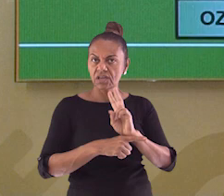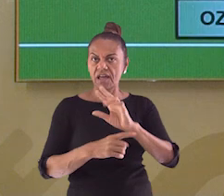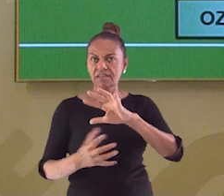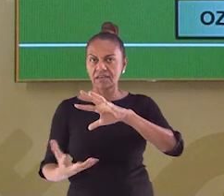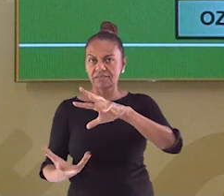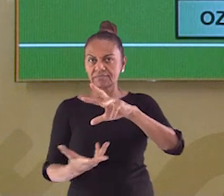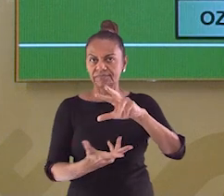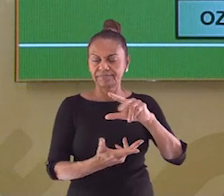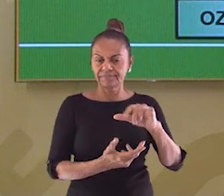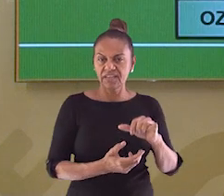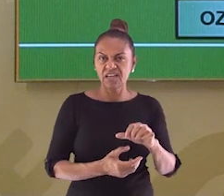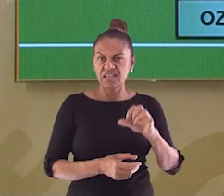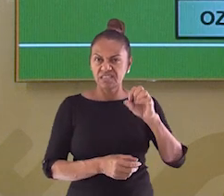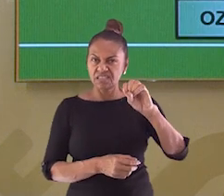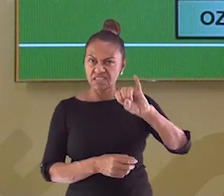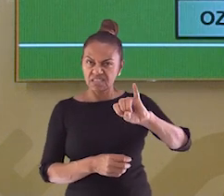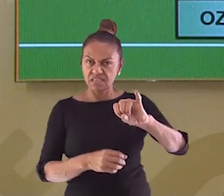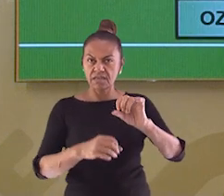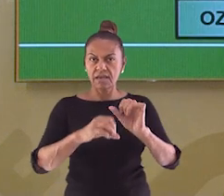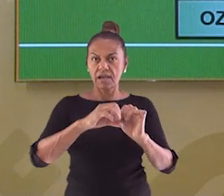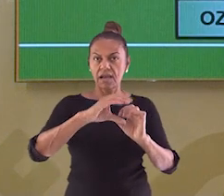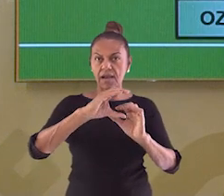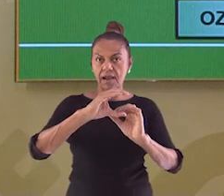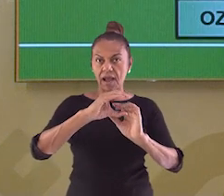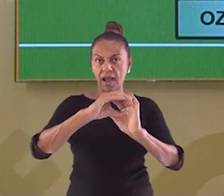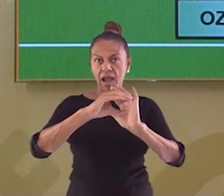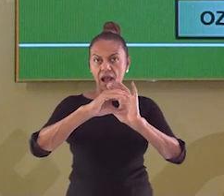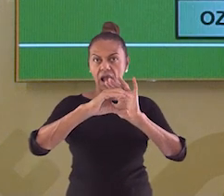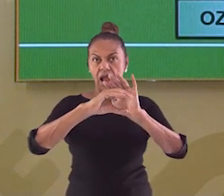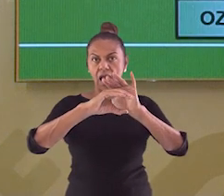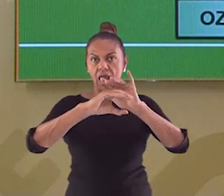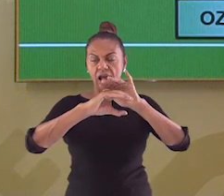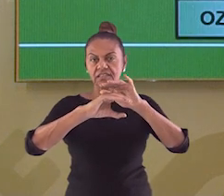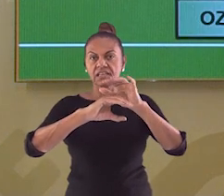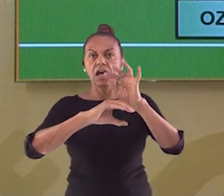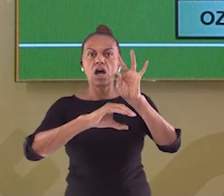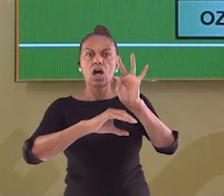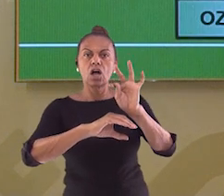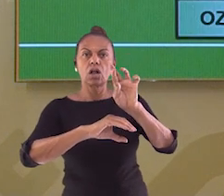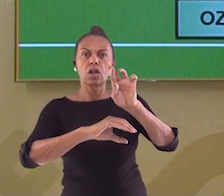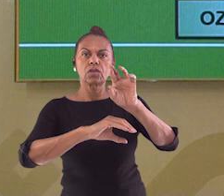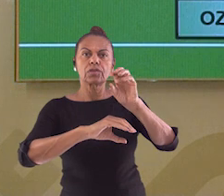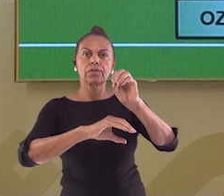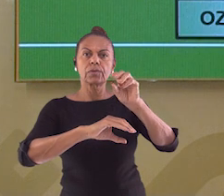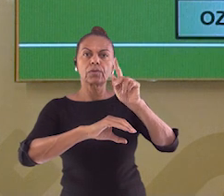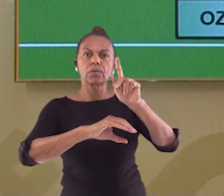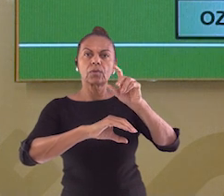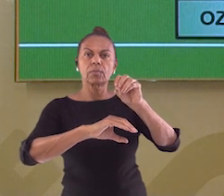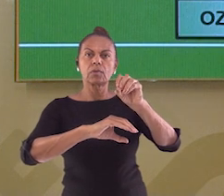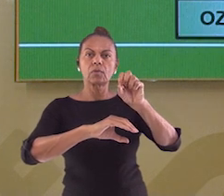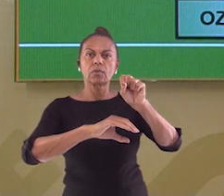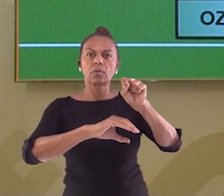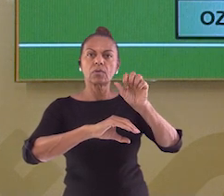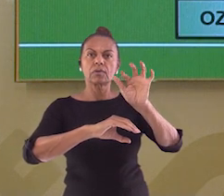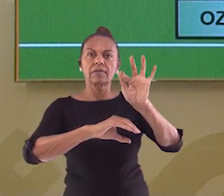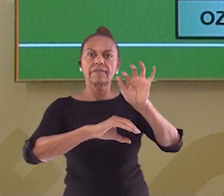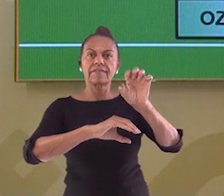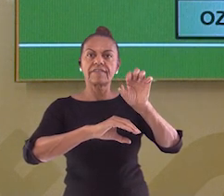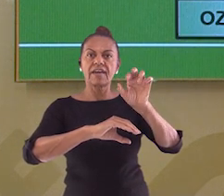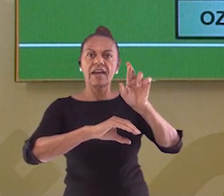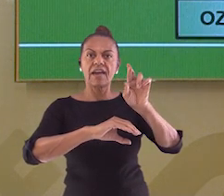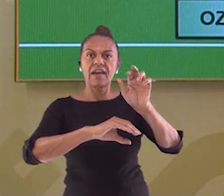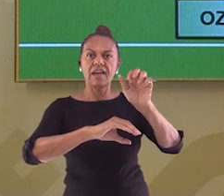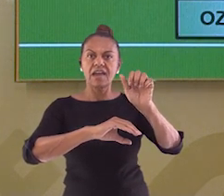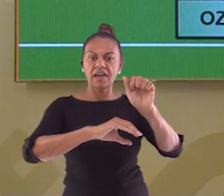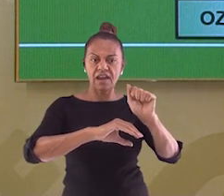Terra. No entanto, quando este gás se forma na troposfera, a partir da reação